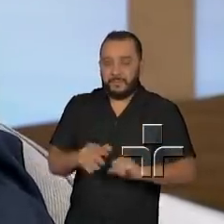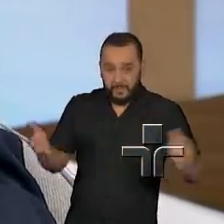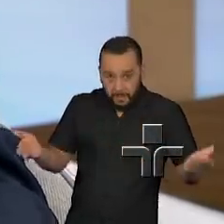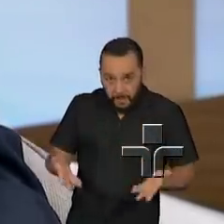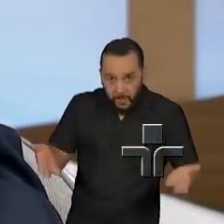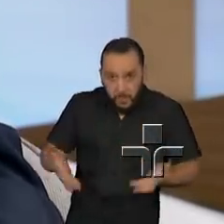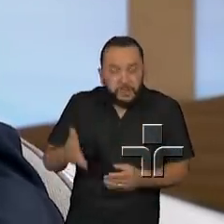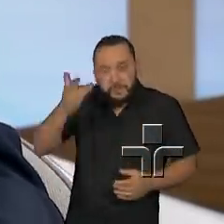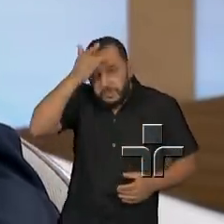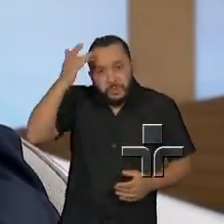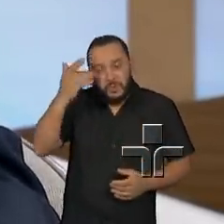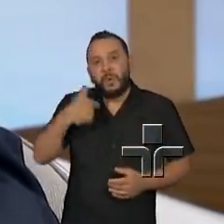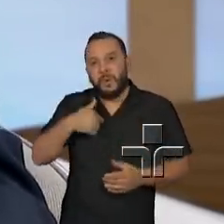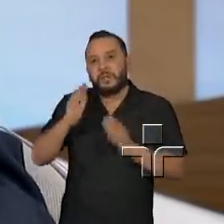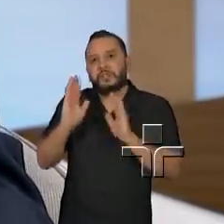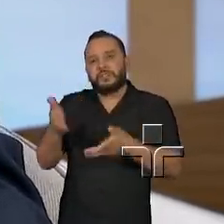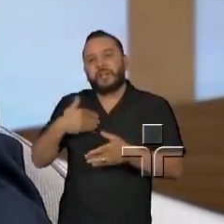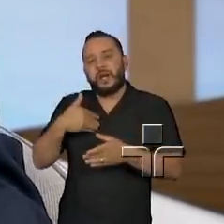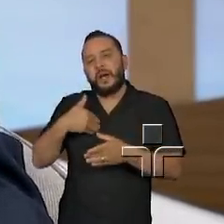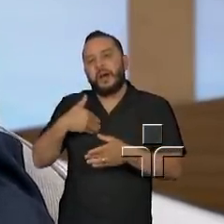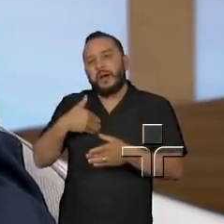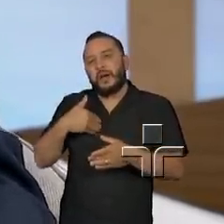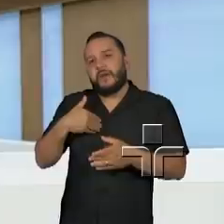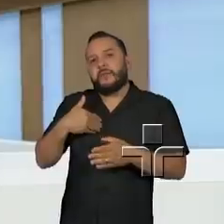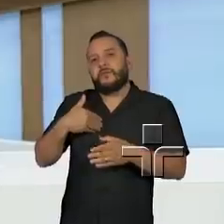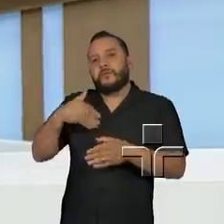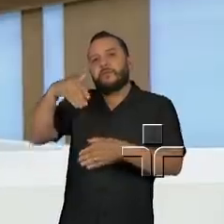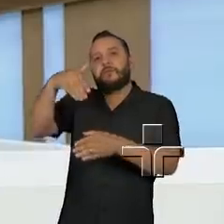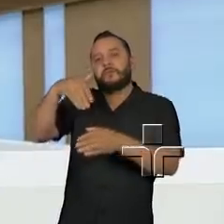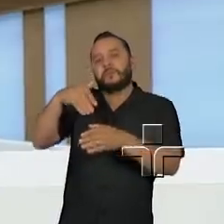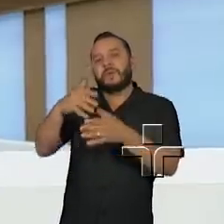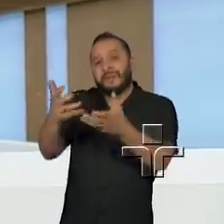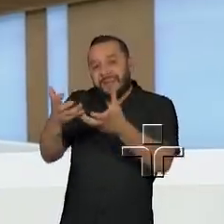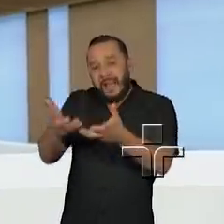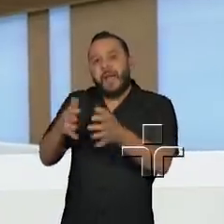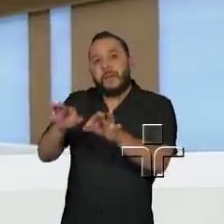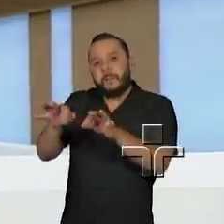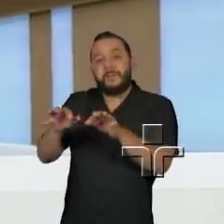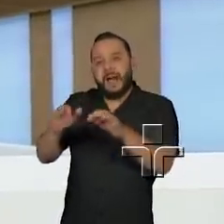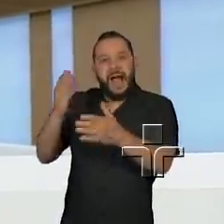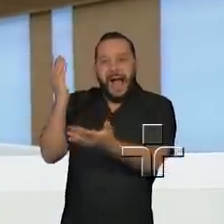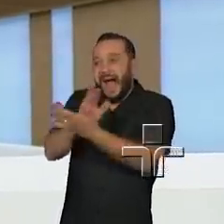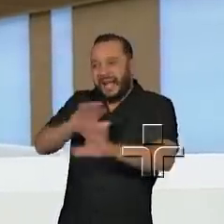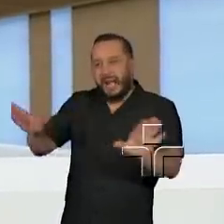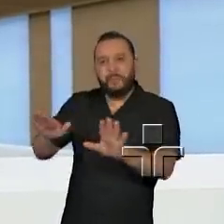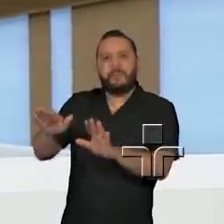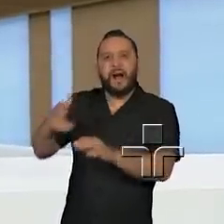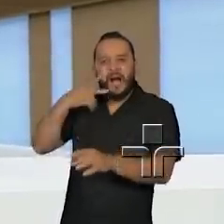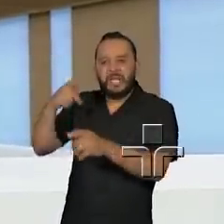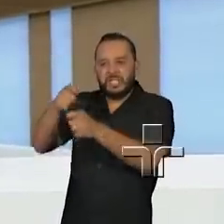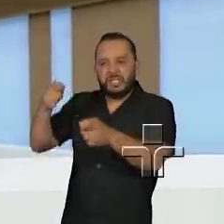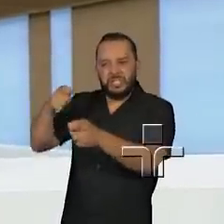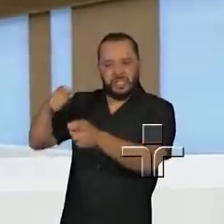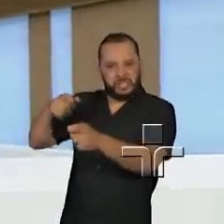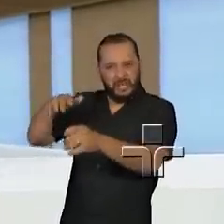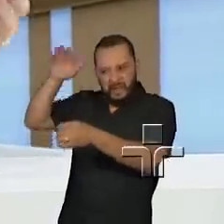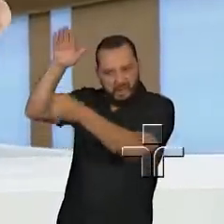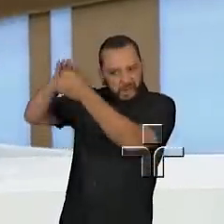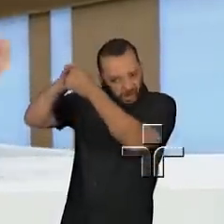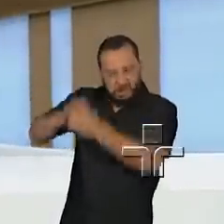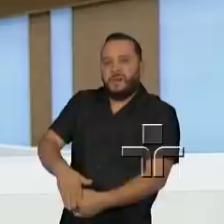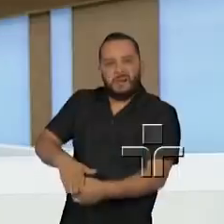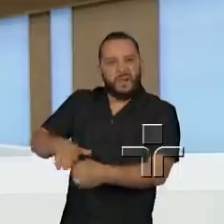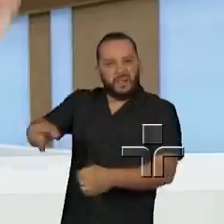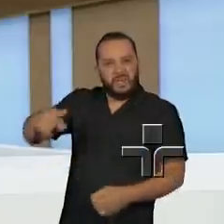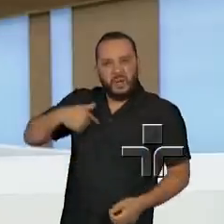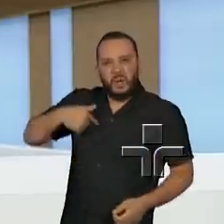gente voltou com um projeto assimilacionista, que quer simplesmente acabar com as etnias indígenas como entidades culturais, históricas separadas e